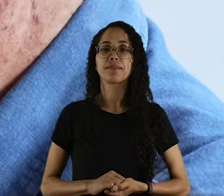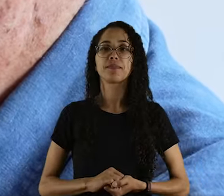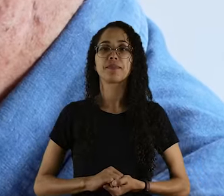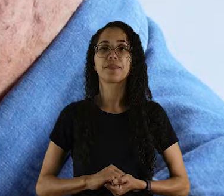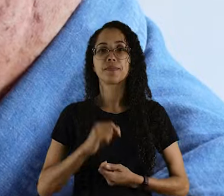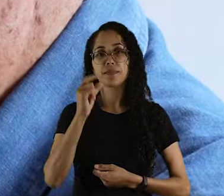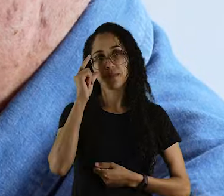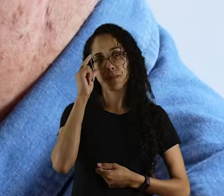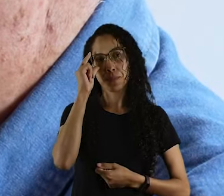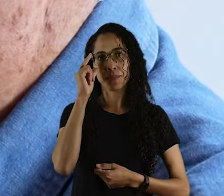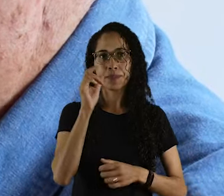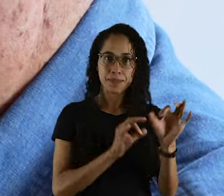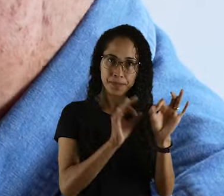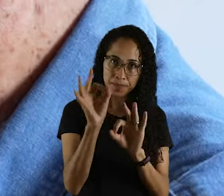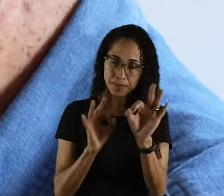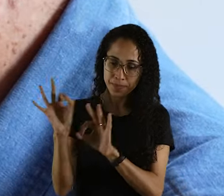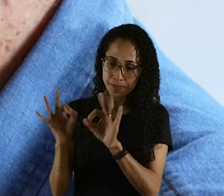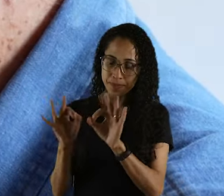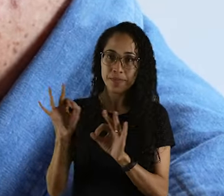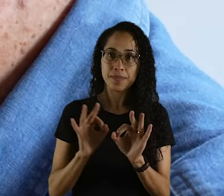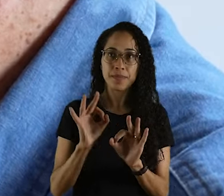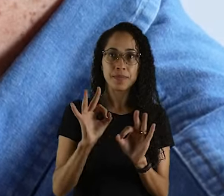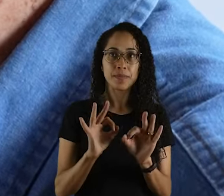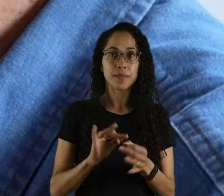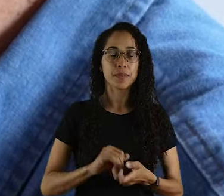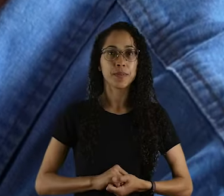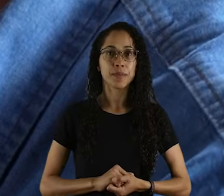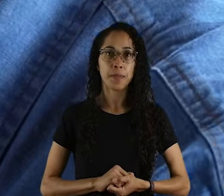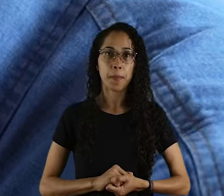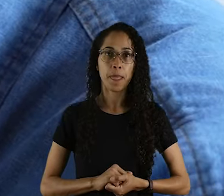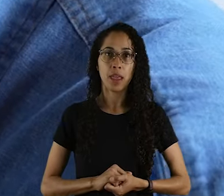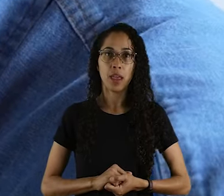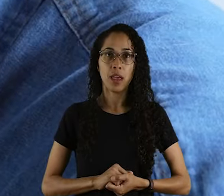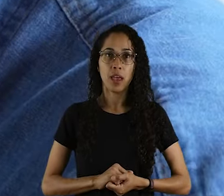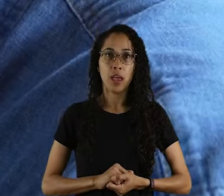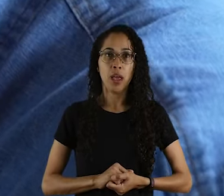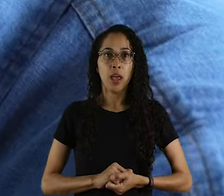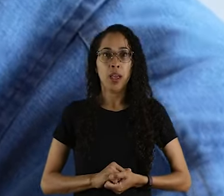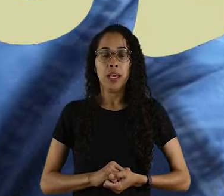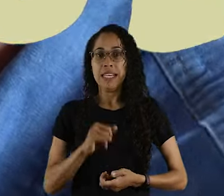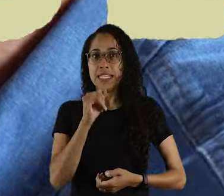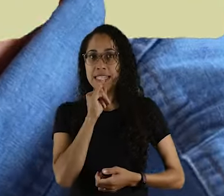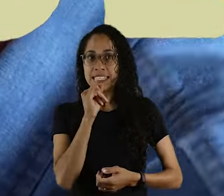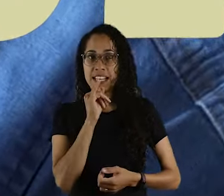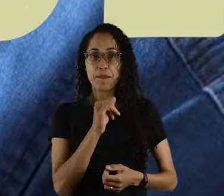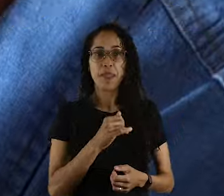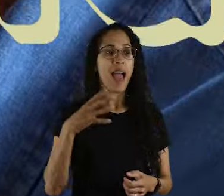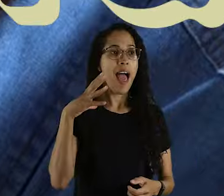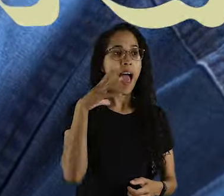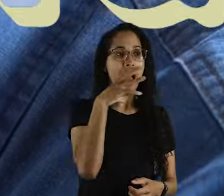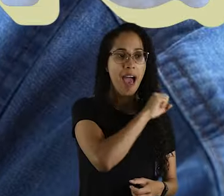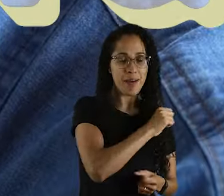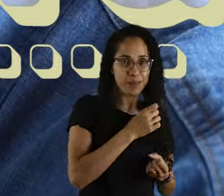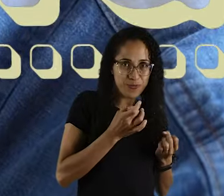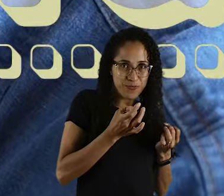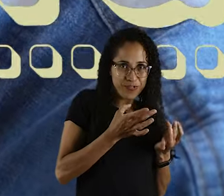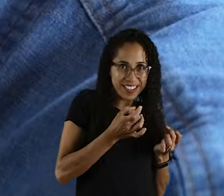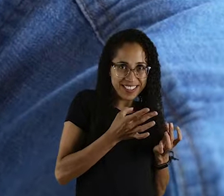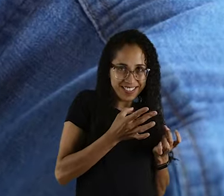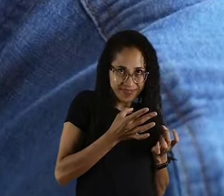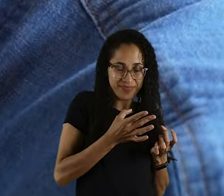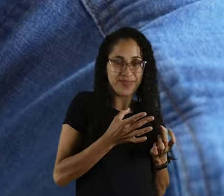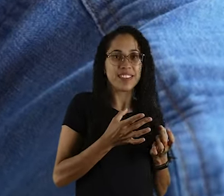os seus projetos àquela máxima do banco, né? Liquidez, garantia